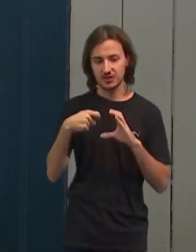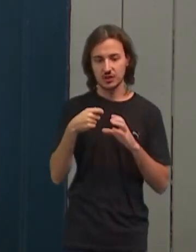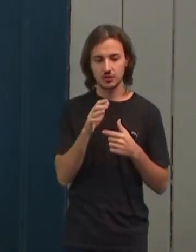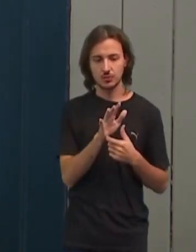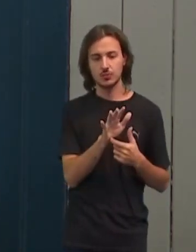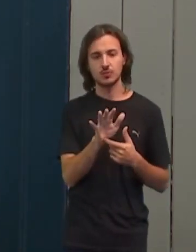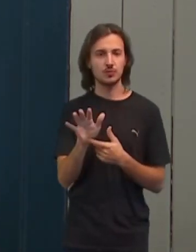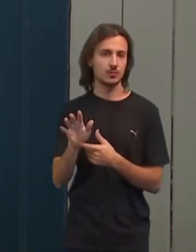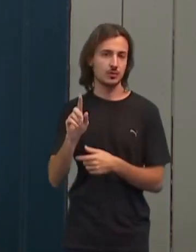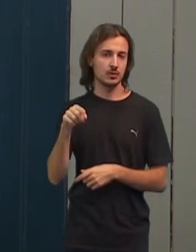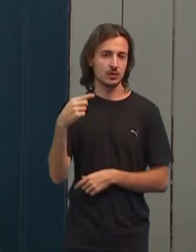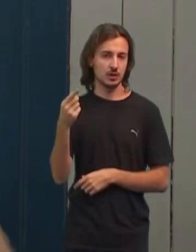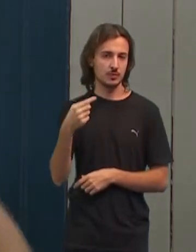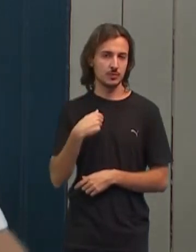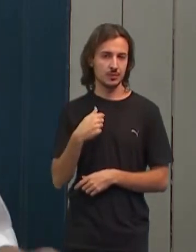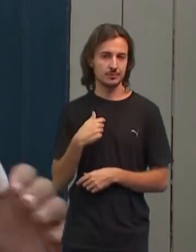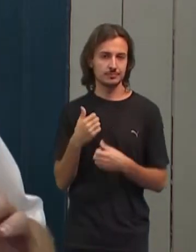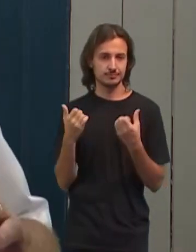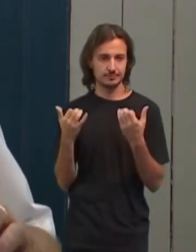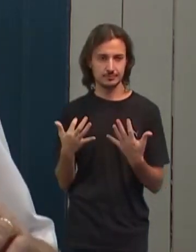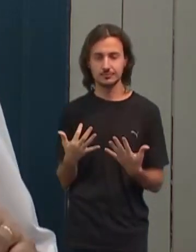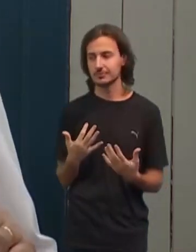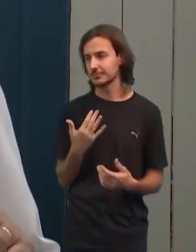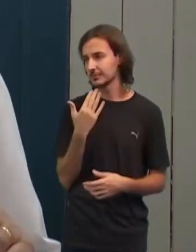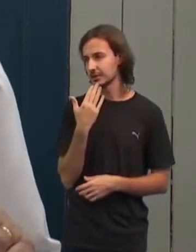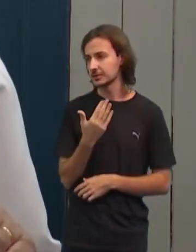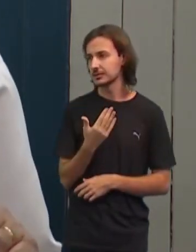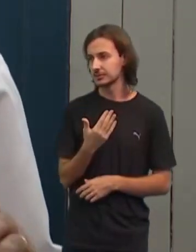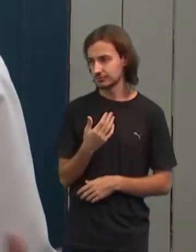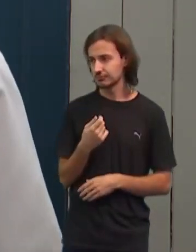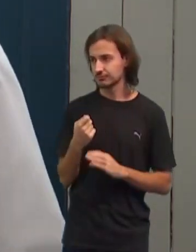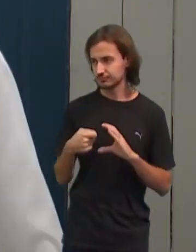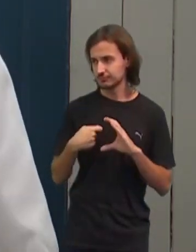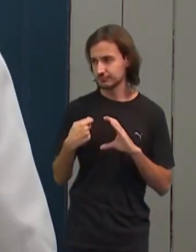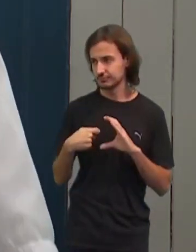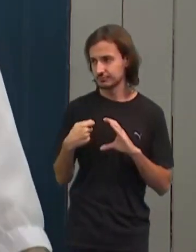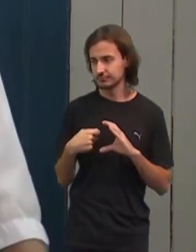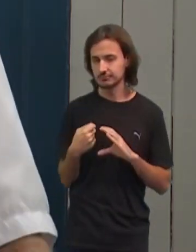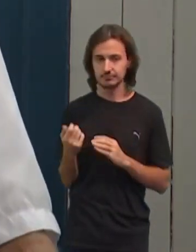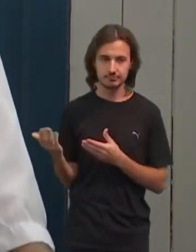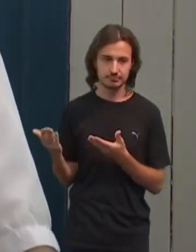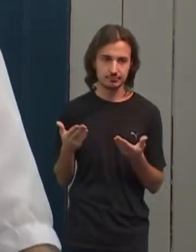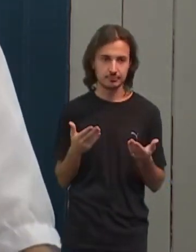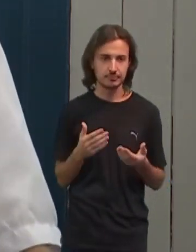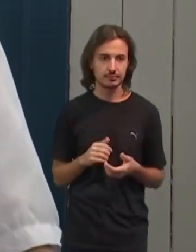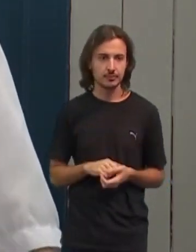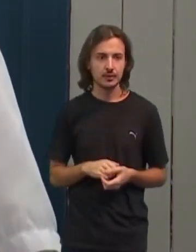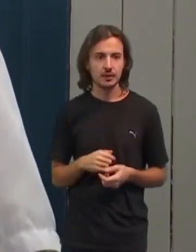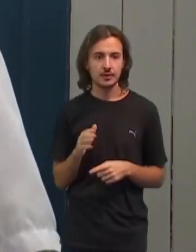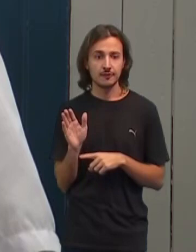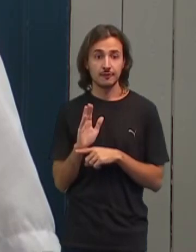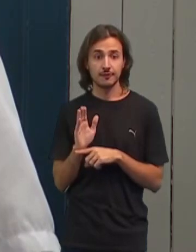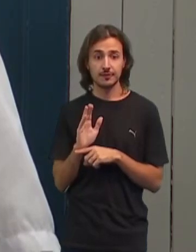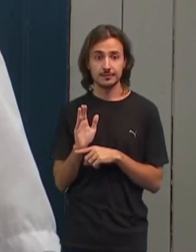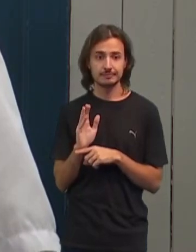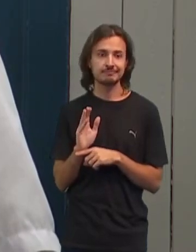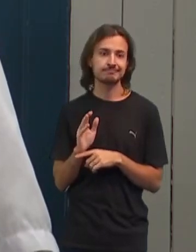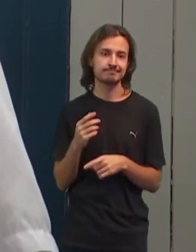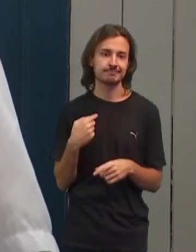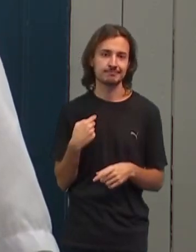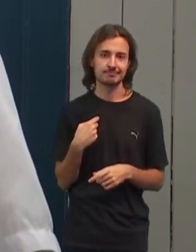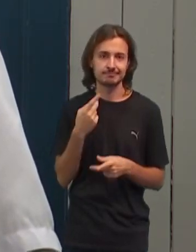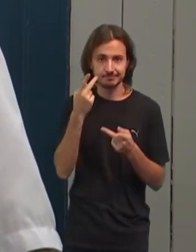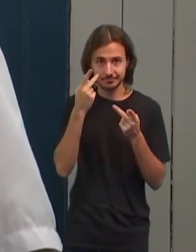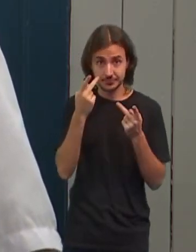possa falar. Por gentileza, coloca para nós. A gente, ao visitar, fizemos